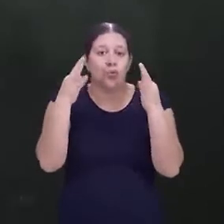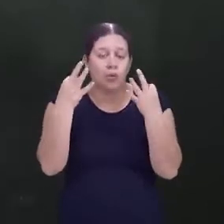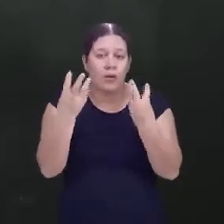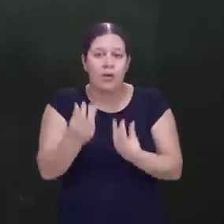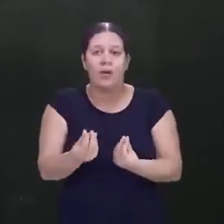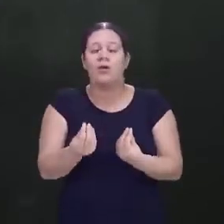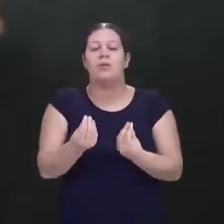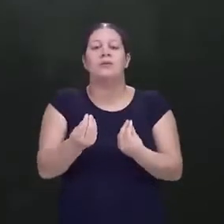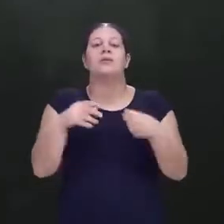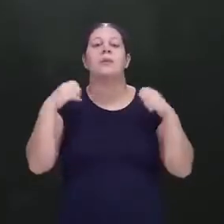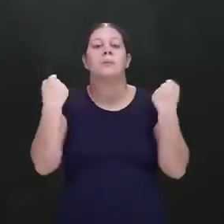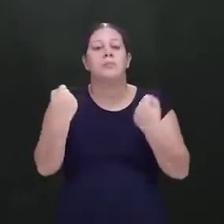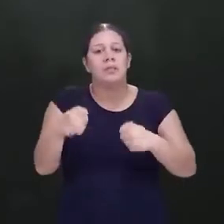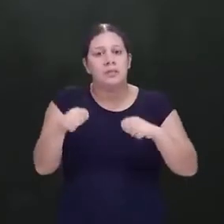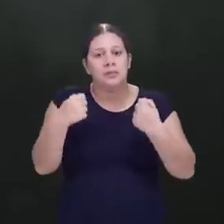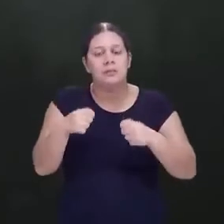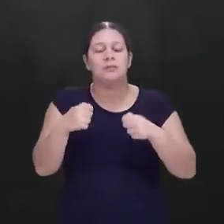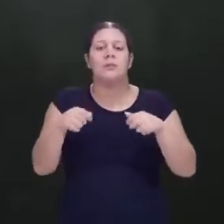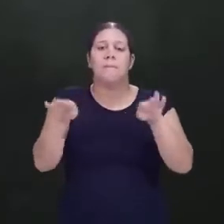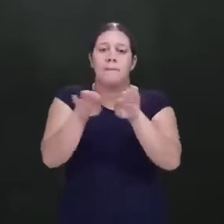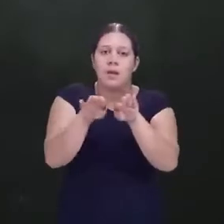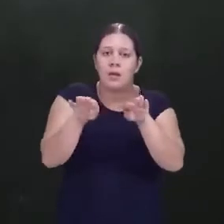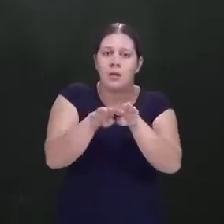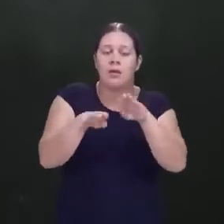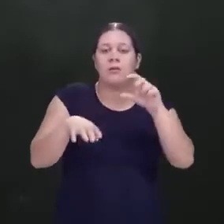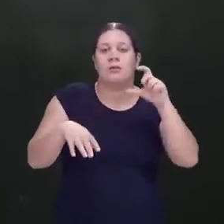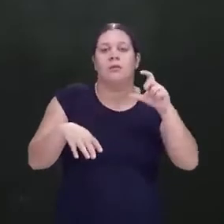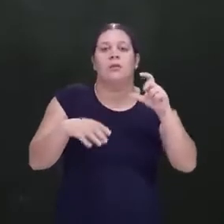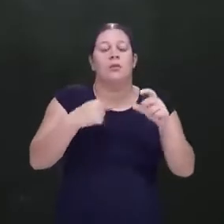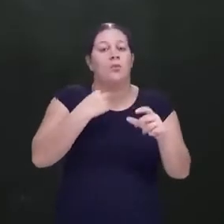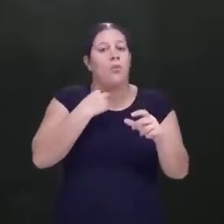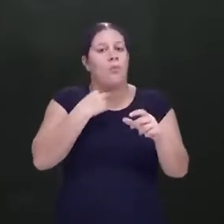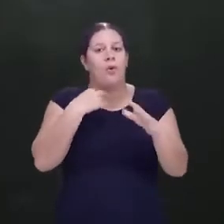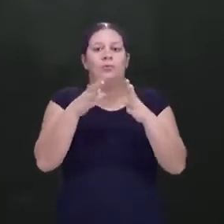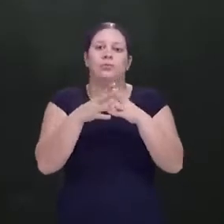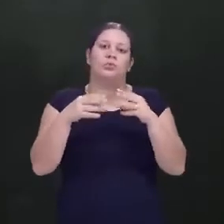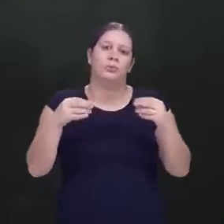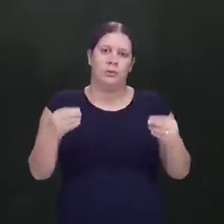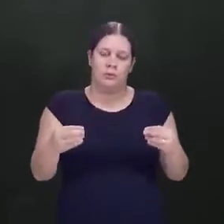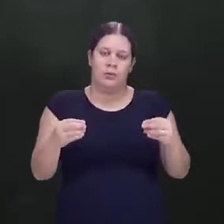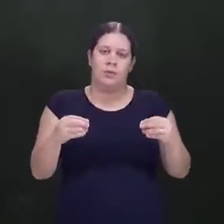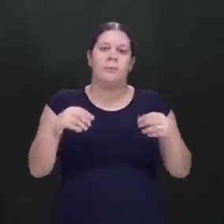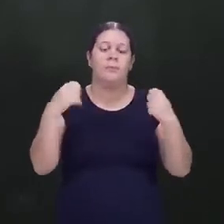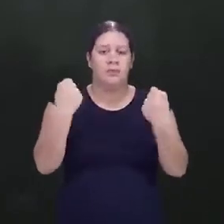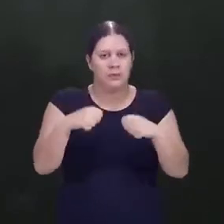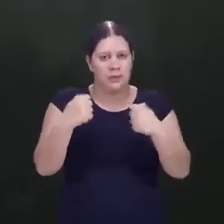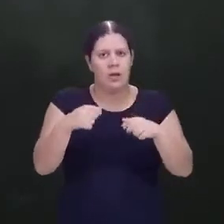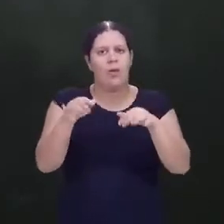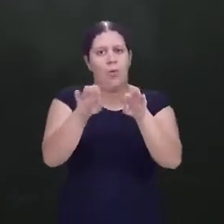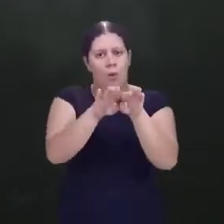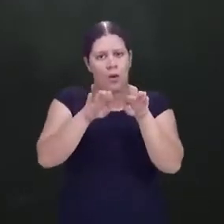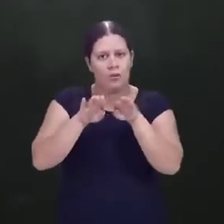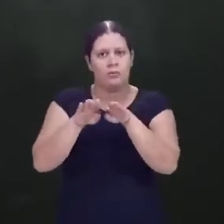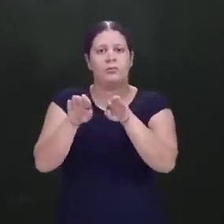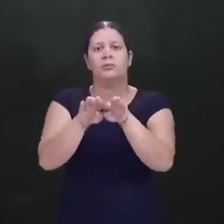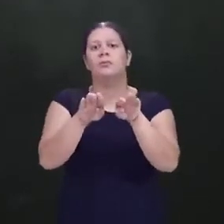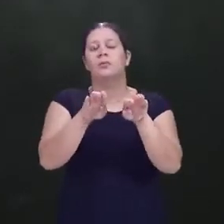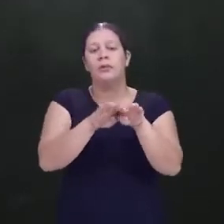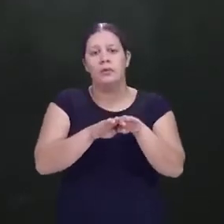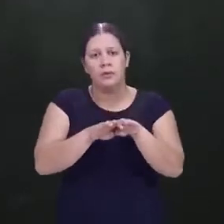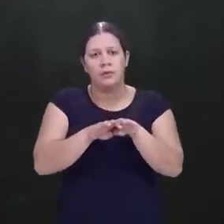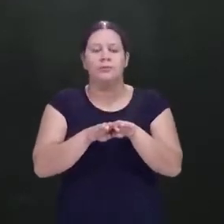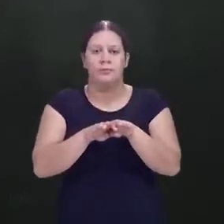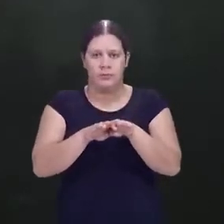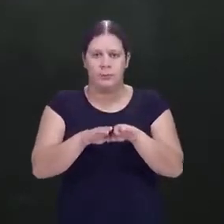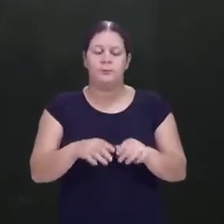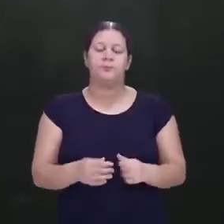dos reagentes, ela tem que estar ali nos produtos também. Não dá para desaparecer, sumiu, não. Está ali. E que é necessário que seja mantida